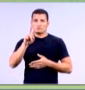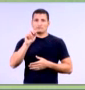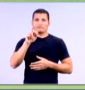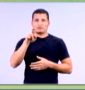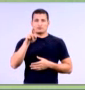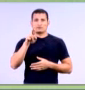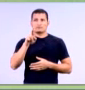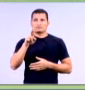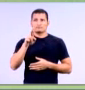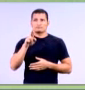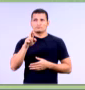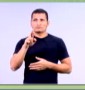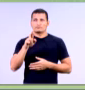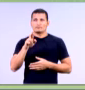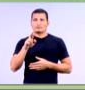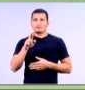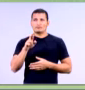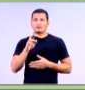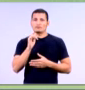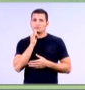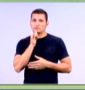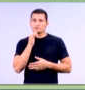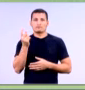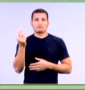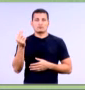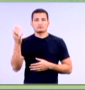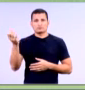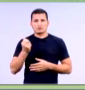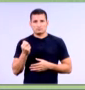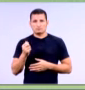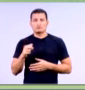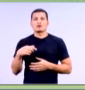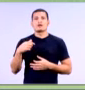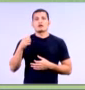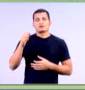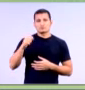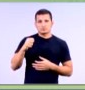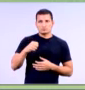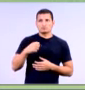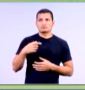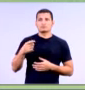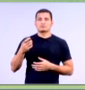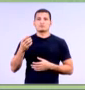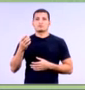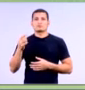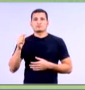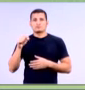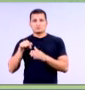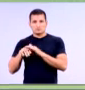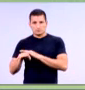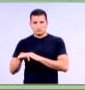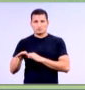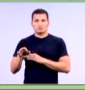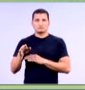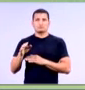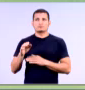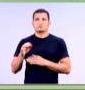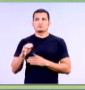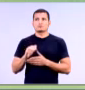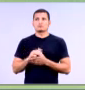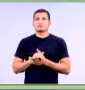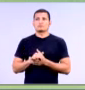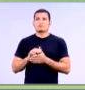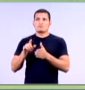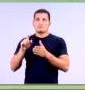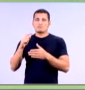que define, por exemplo, o valor do saque. Aí sim, o meu saldo vai receber o saldo que eu tinha antes no objeto, menos o